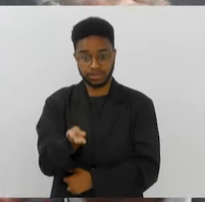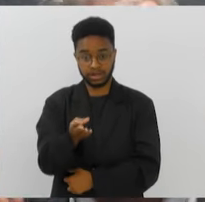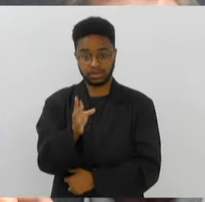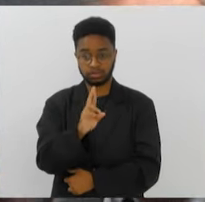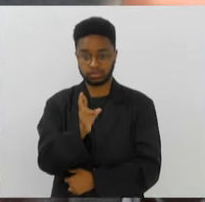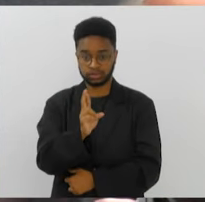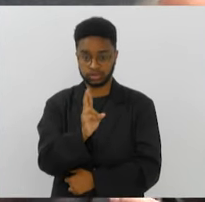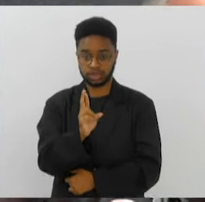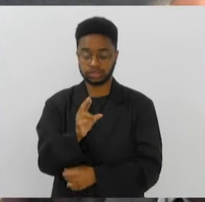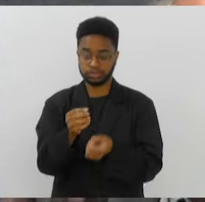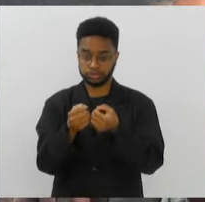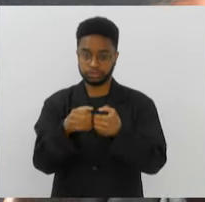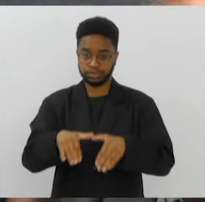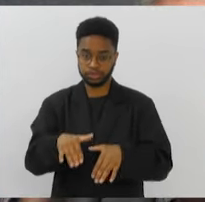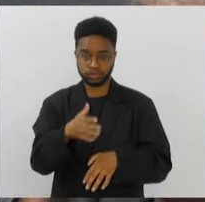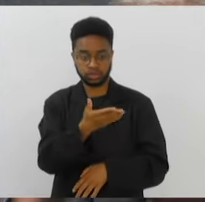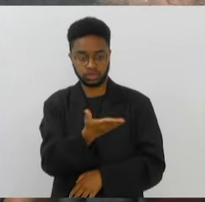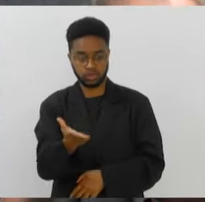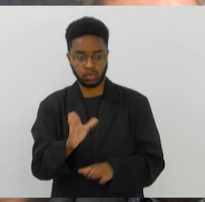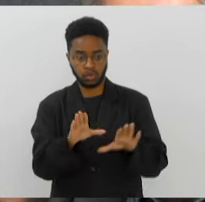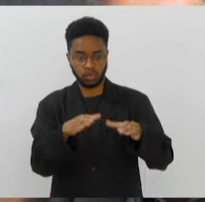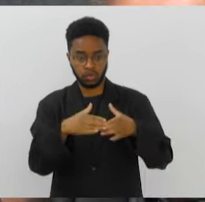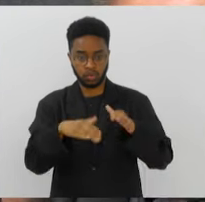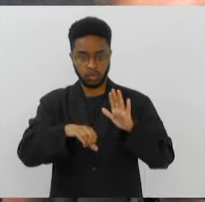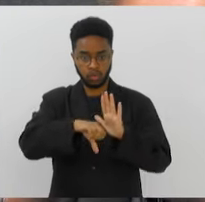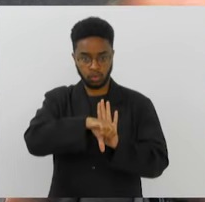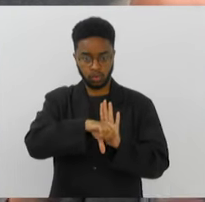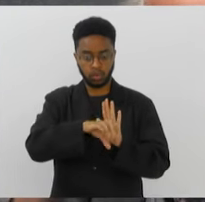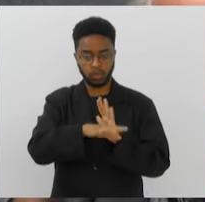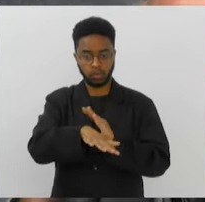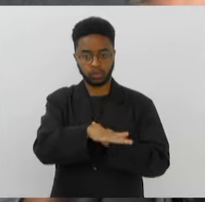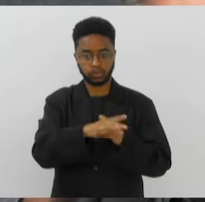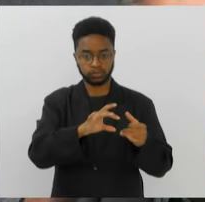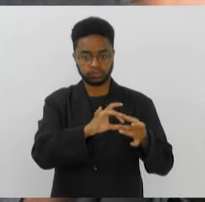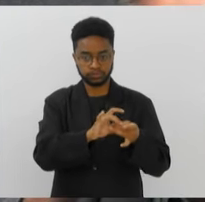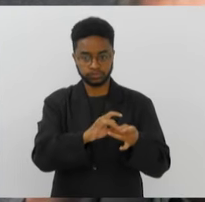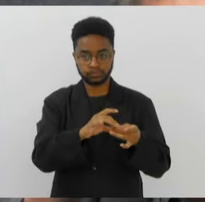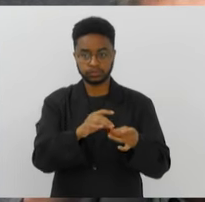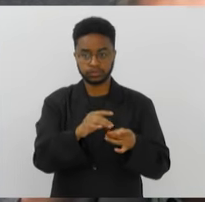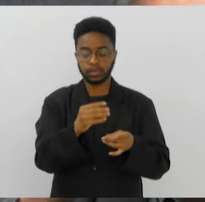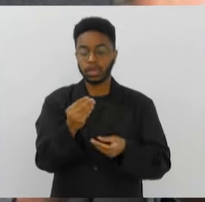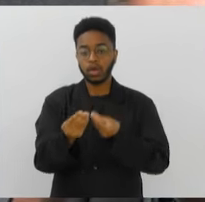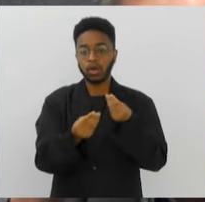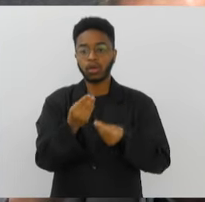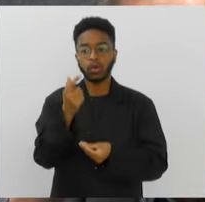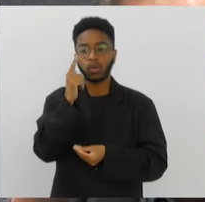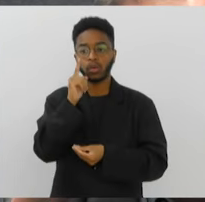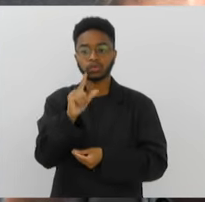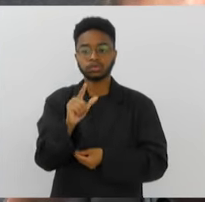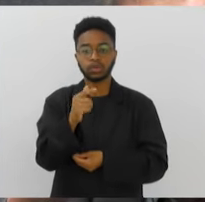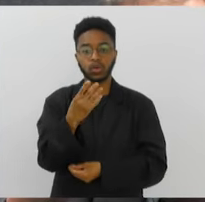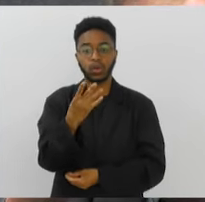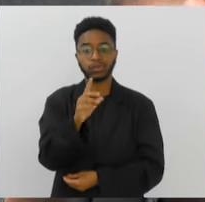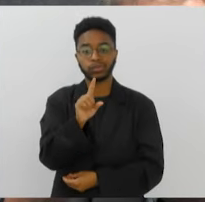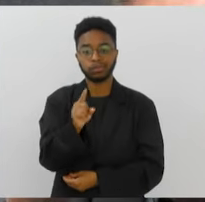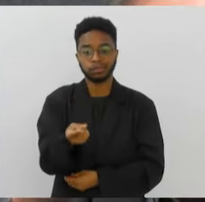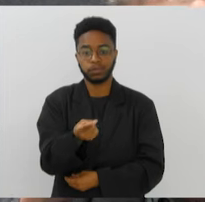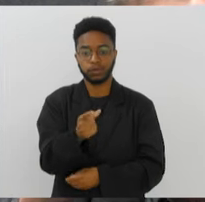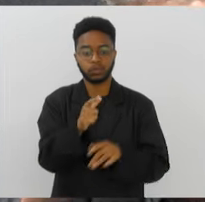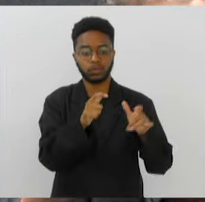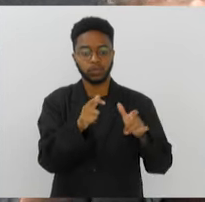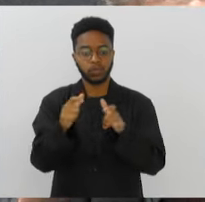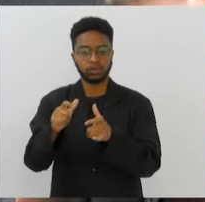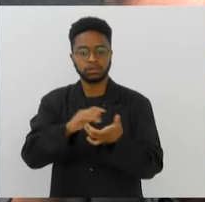R$1 bilhão de prejuízo causado a esses grupos criminosos organizados, que para chegar a esse número de 4 mil unidades